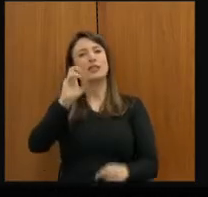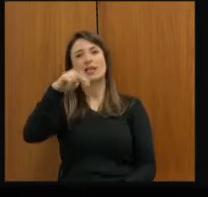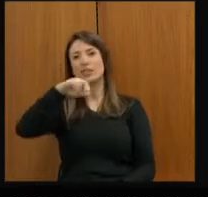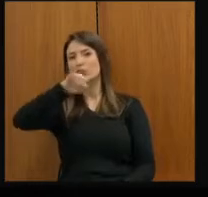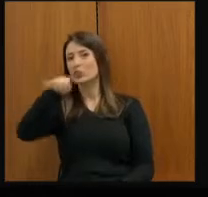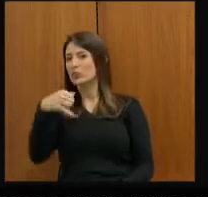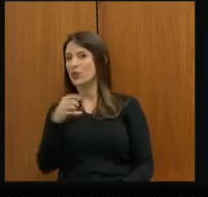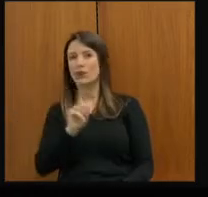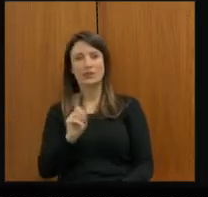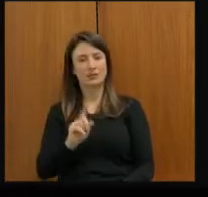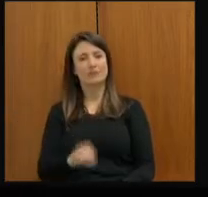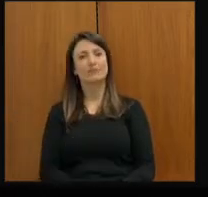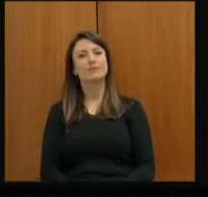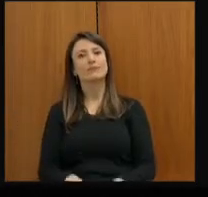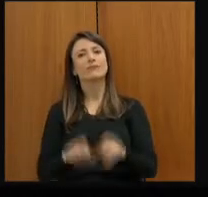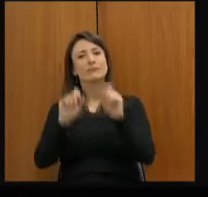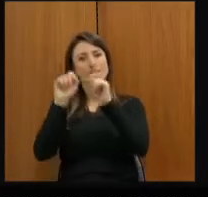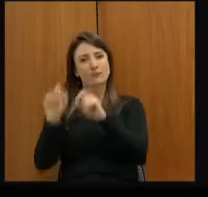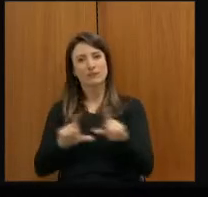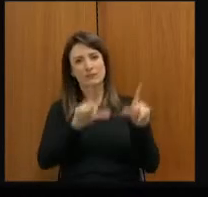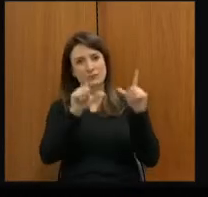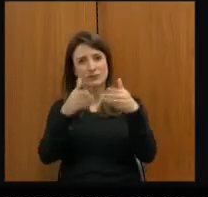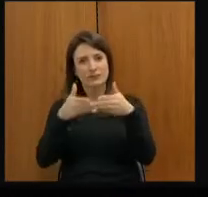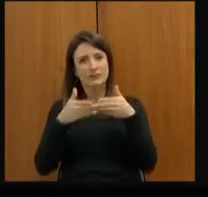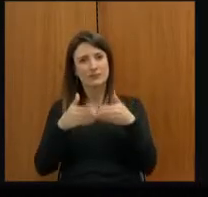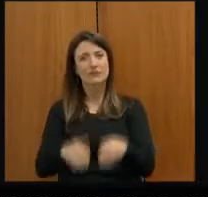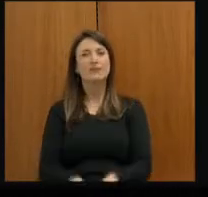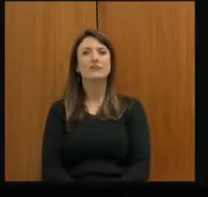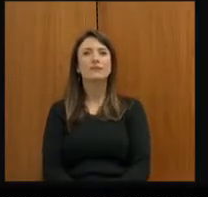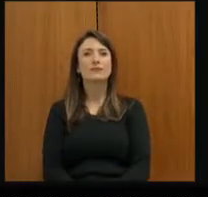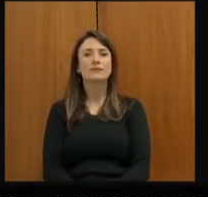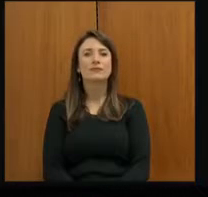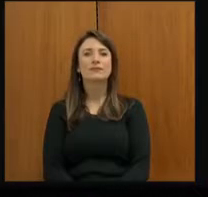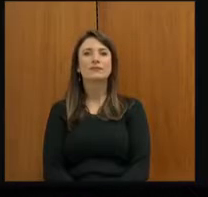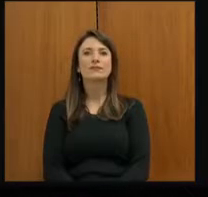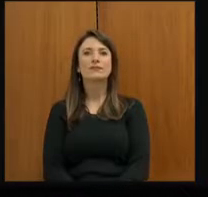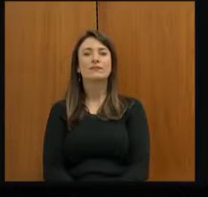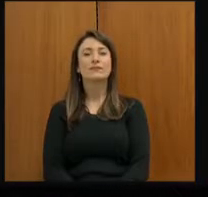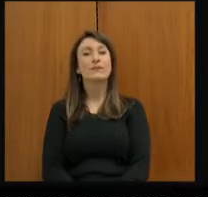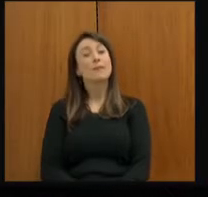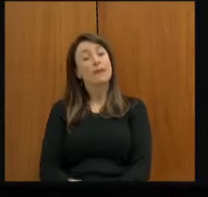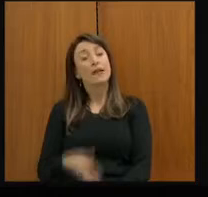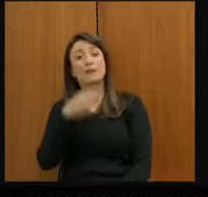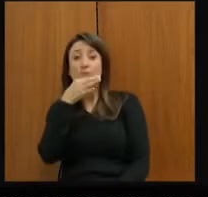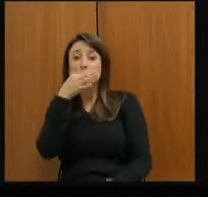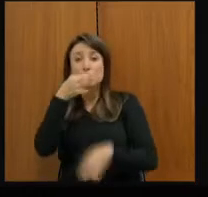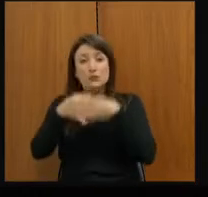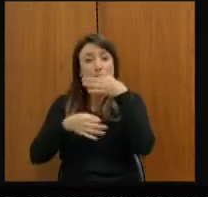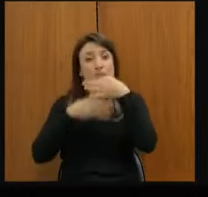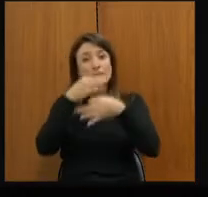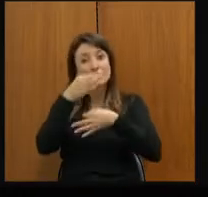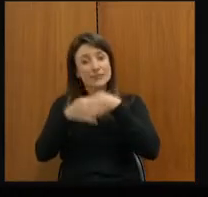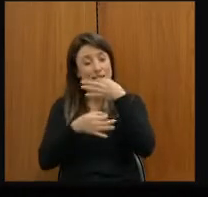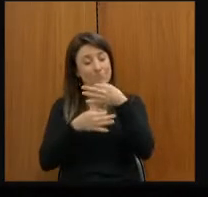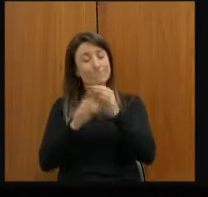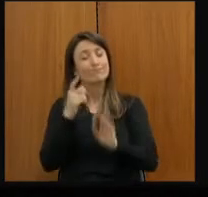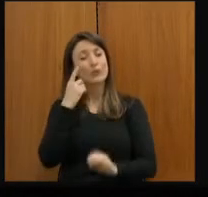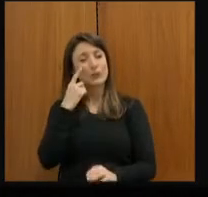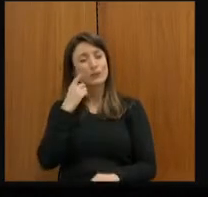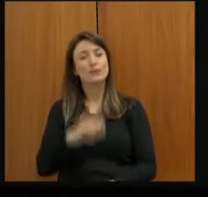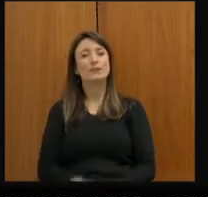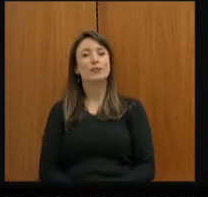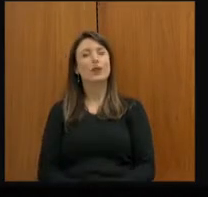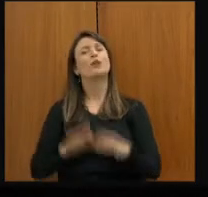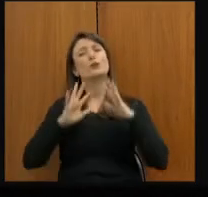pode passar por favor e como sugestões eu acho que todo mundo gente vai